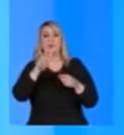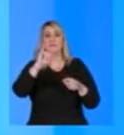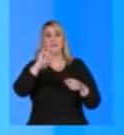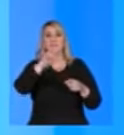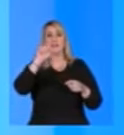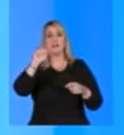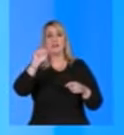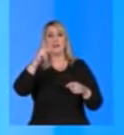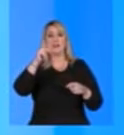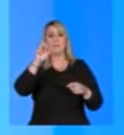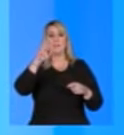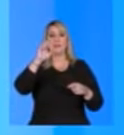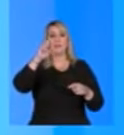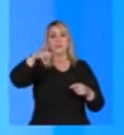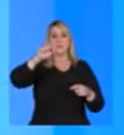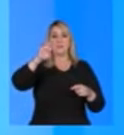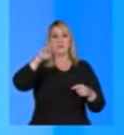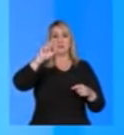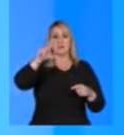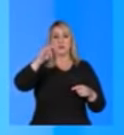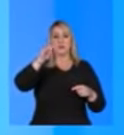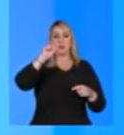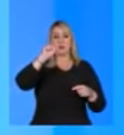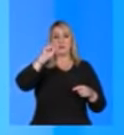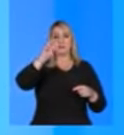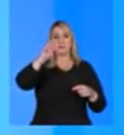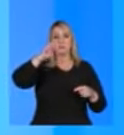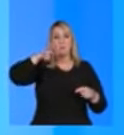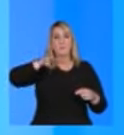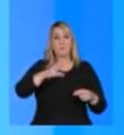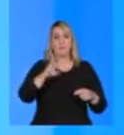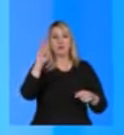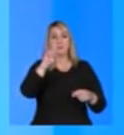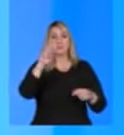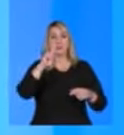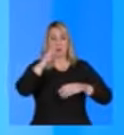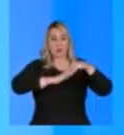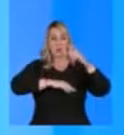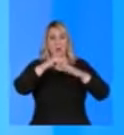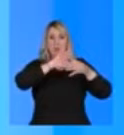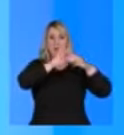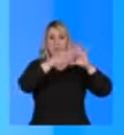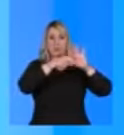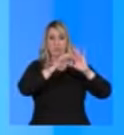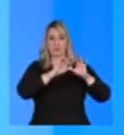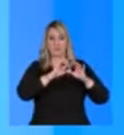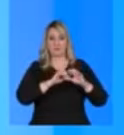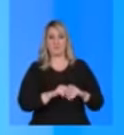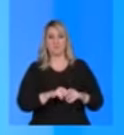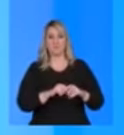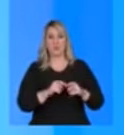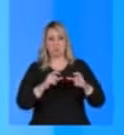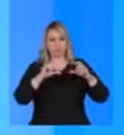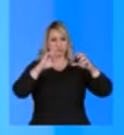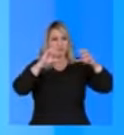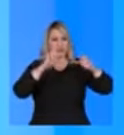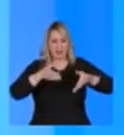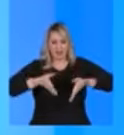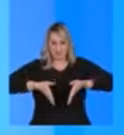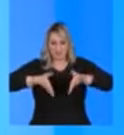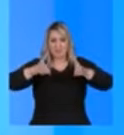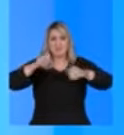perimetral R 85 milhões deais de terra planagem da obra Olímpica lá em Deodoro Caiu um pedaço da